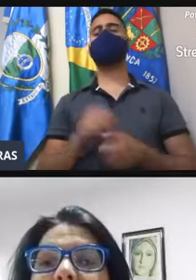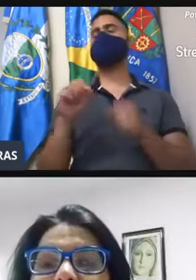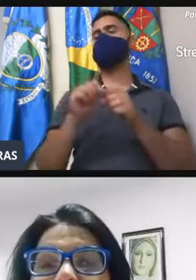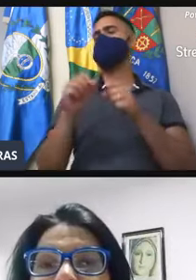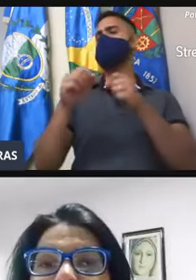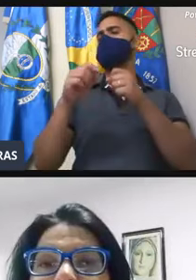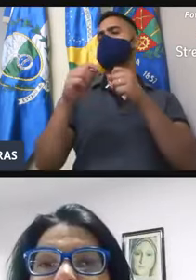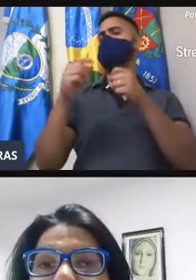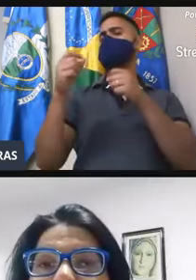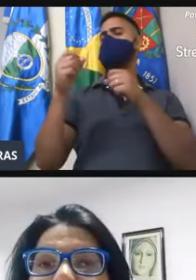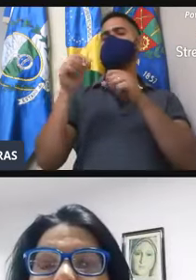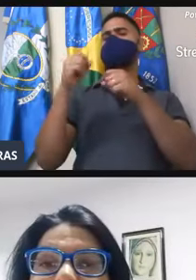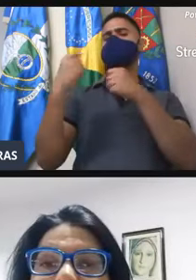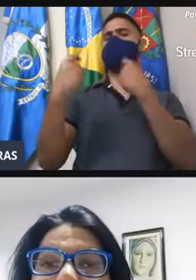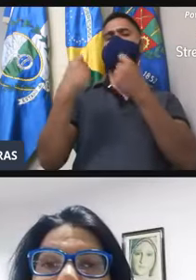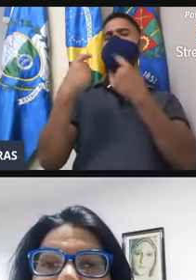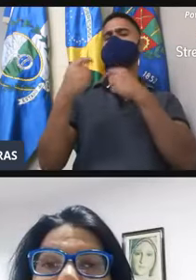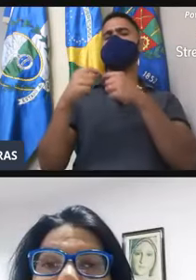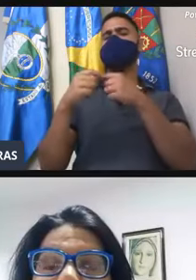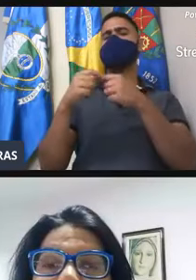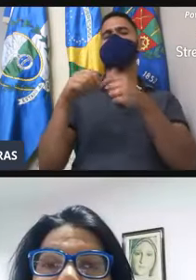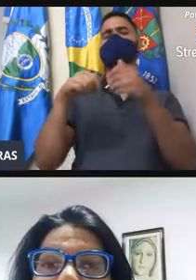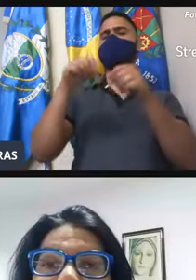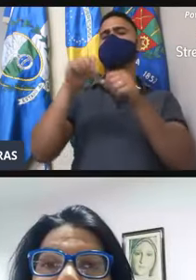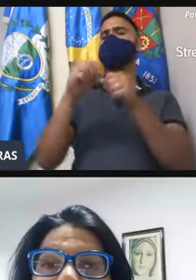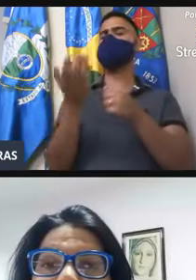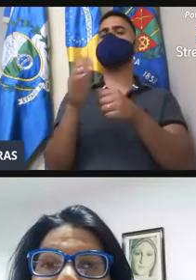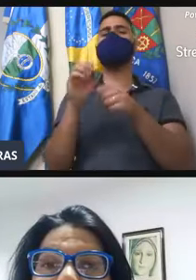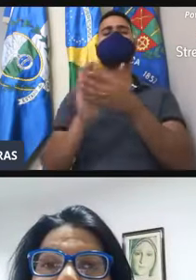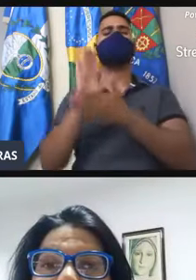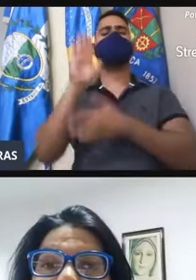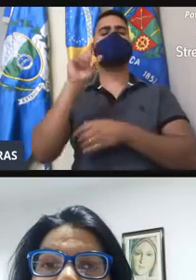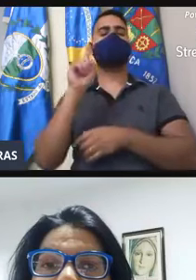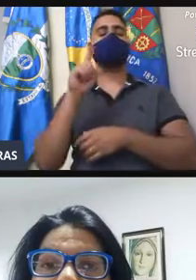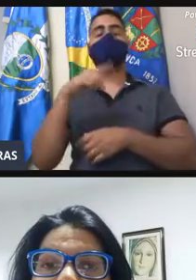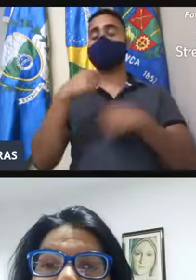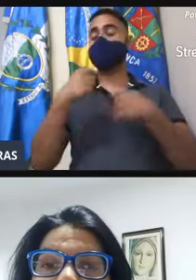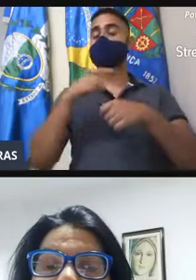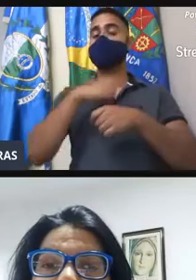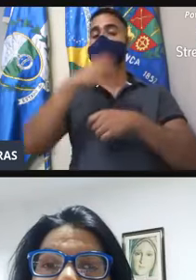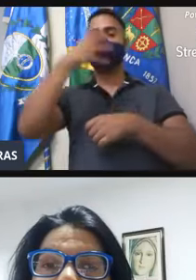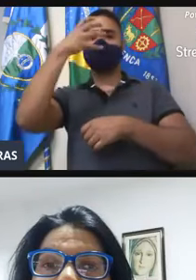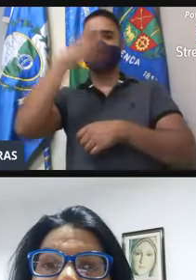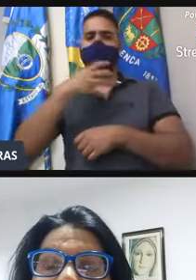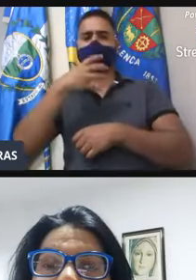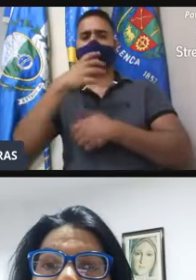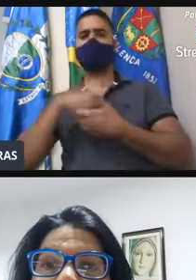a ninguém, postura eleitoreira. Nós temos que ter seriedade,